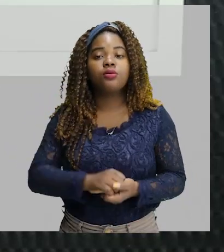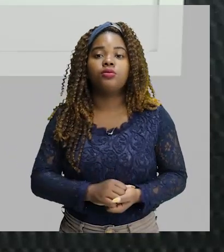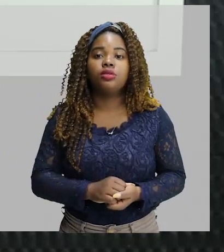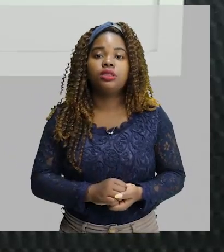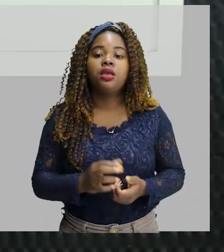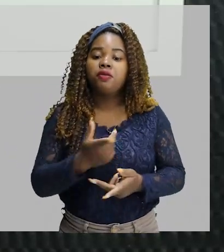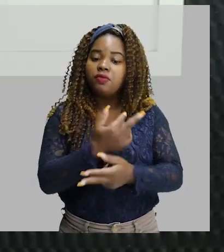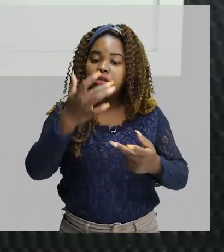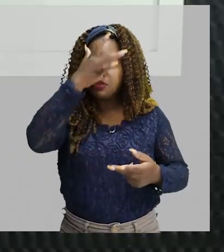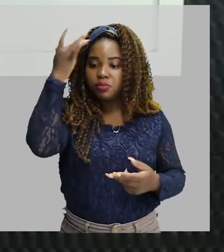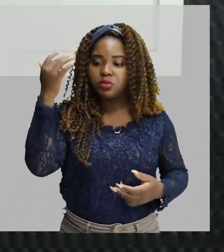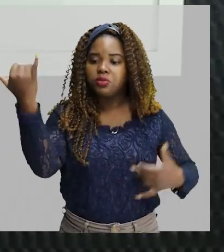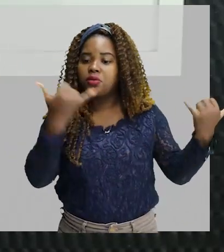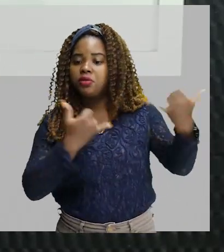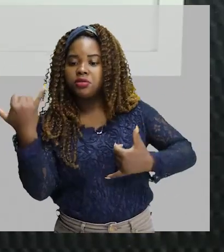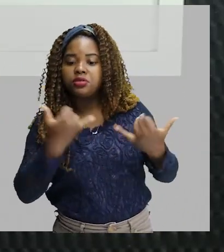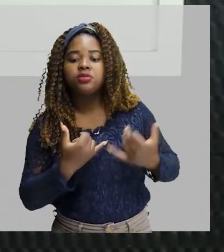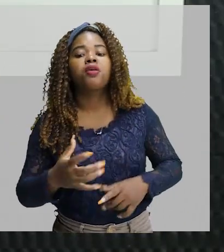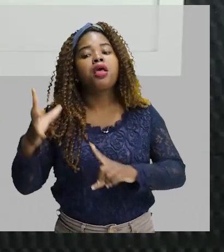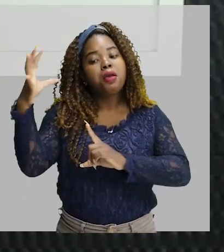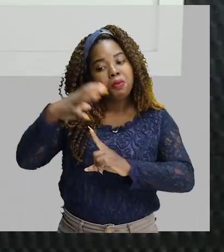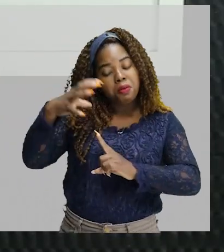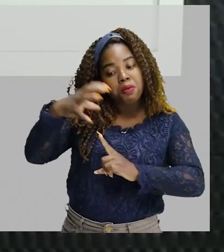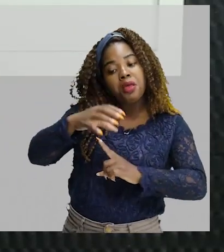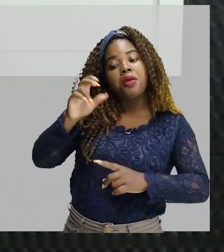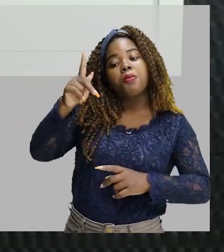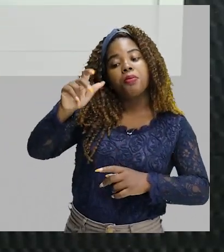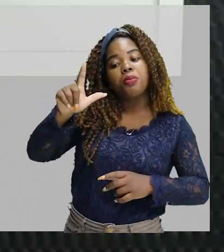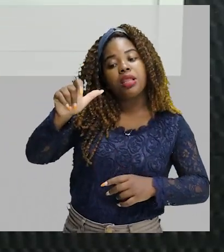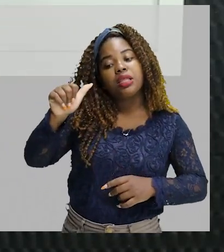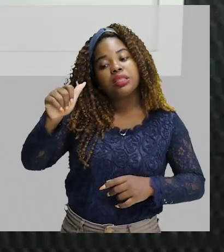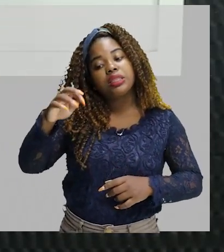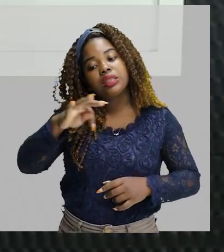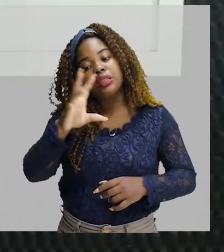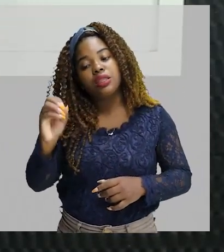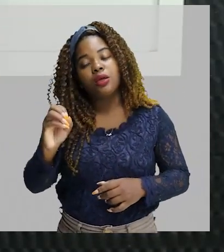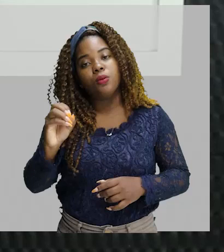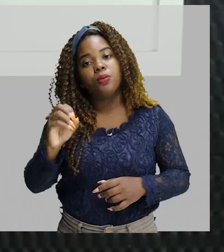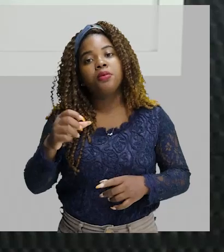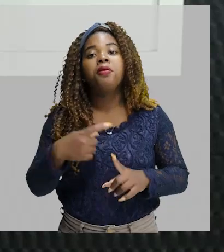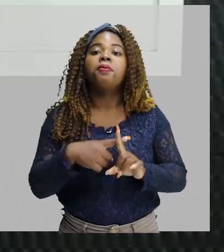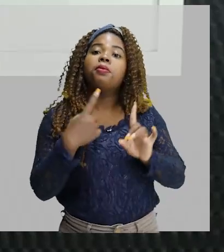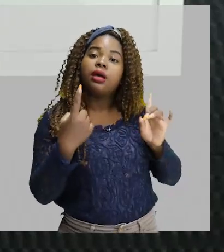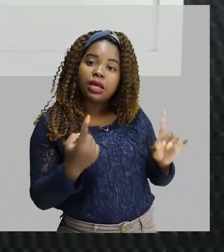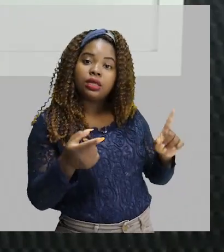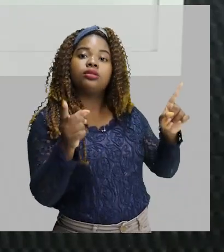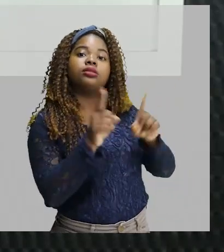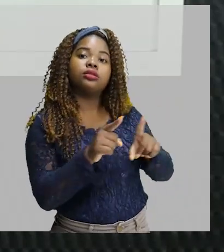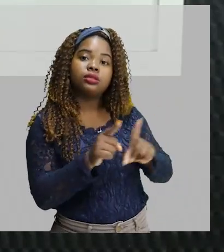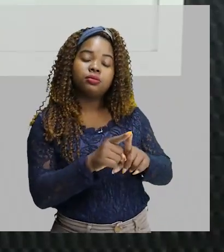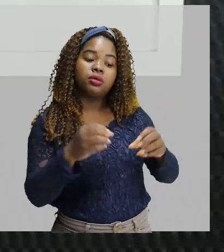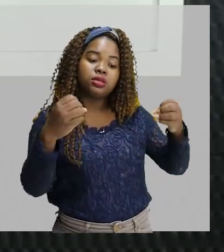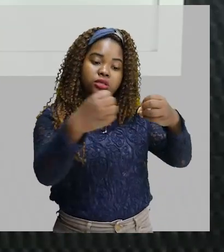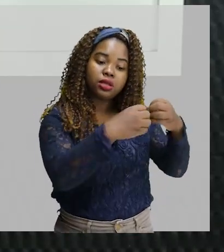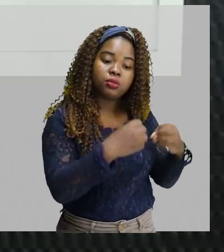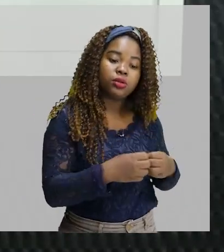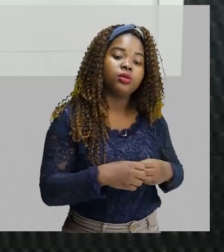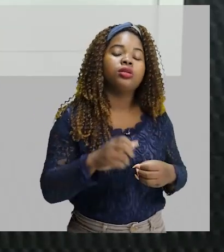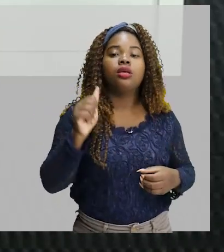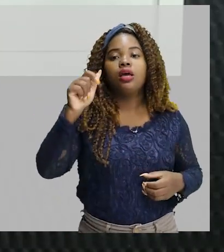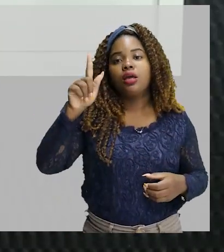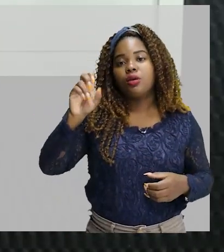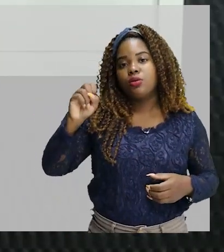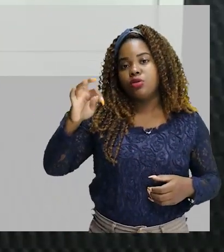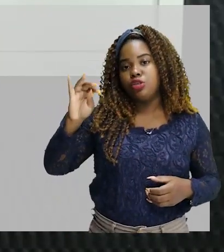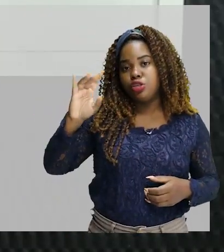ser, mas ela é muito mais de Plotino e do neoplatonismo que se aproxima de Santo Agostinho. Santo Agostinho pega